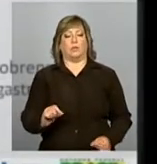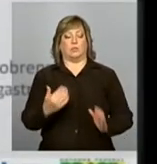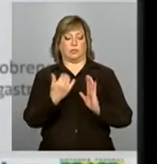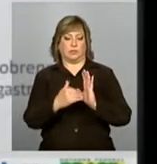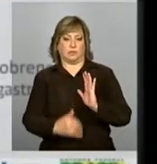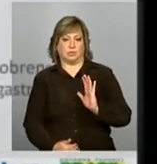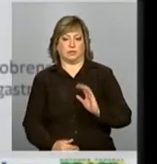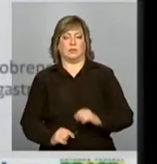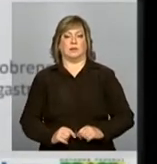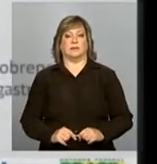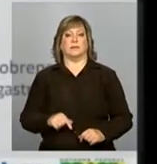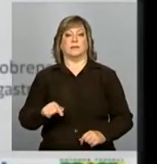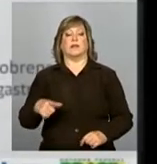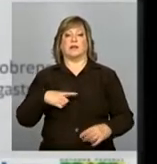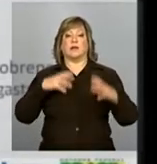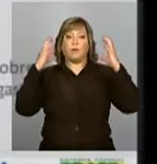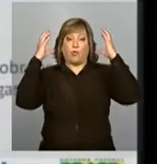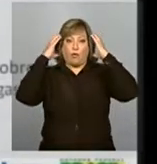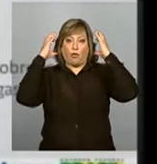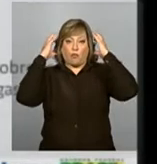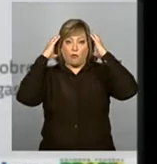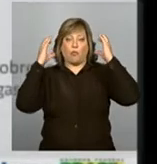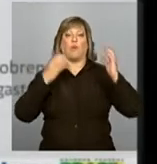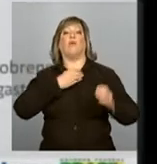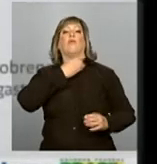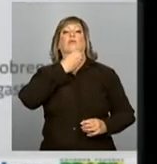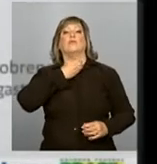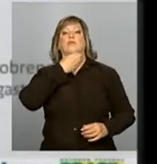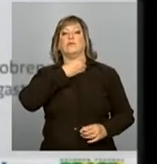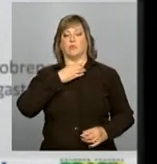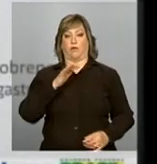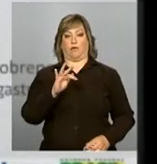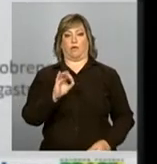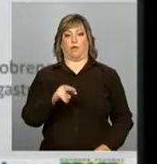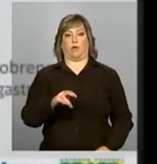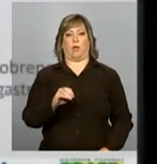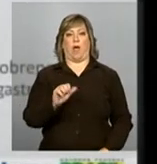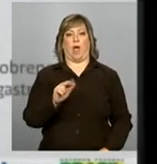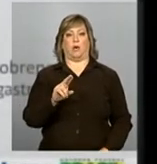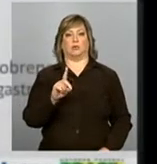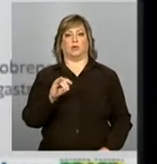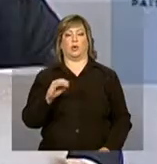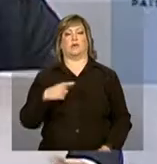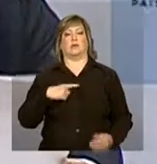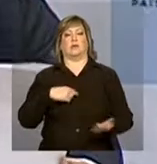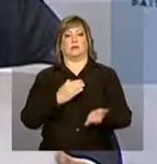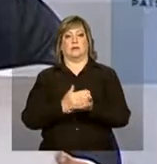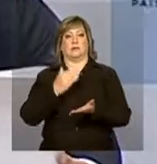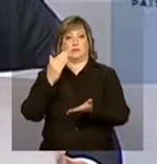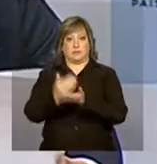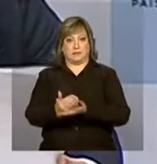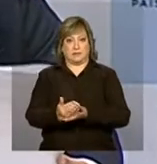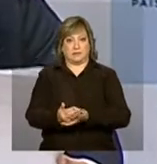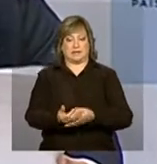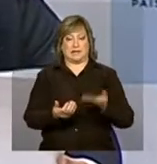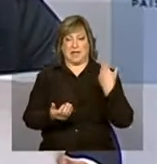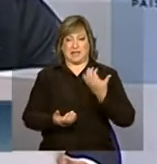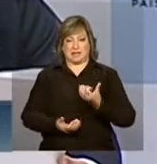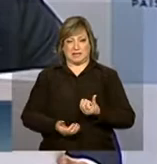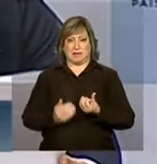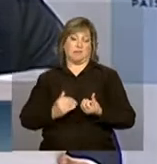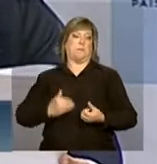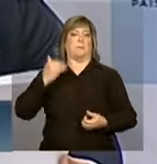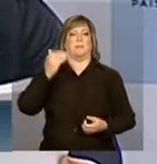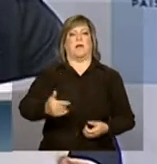temos aí, na fonoaudiologia, passamos de 6 para 24 consultas, sessões anuais, para casos de